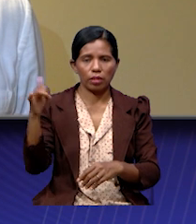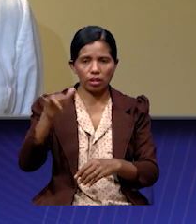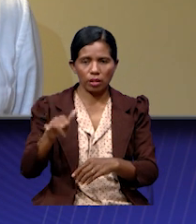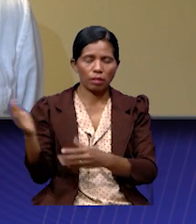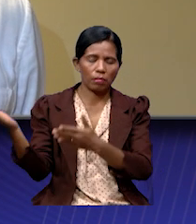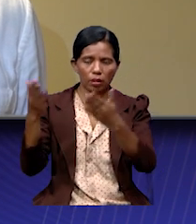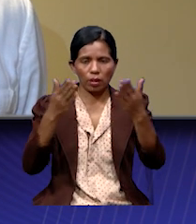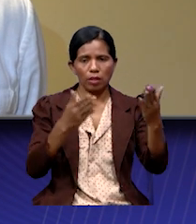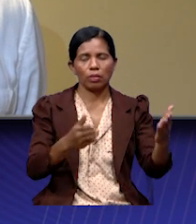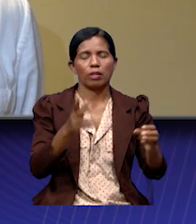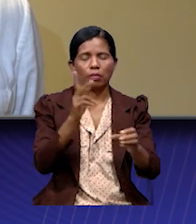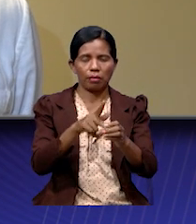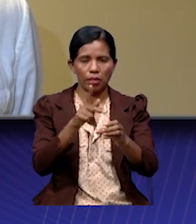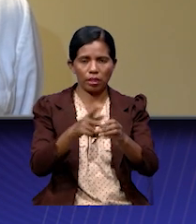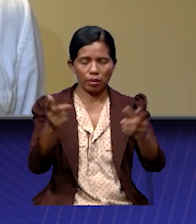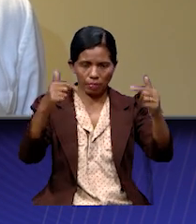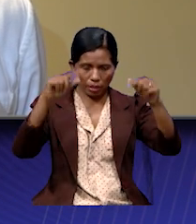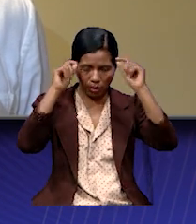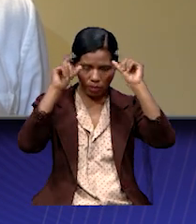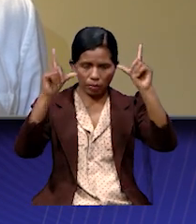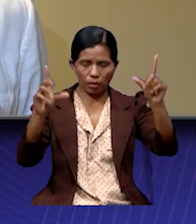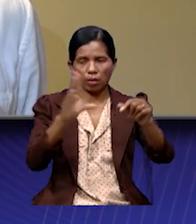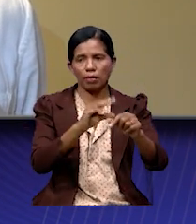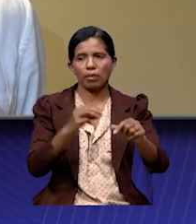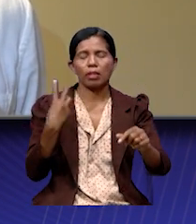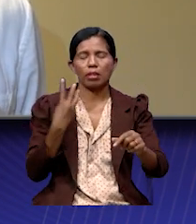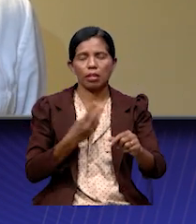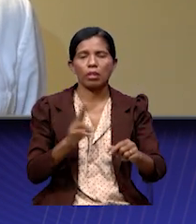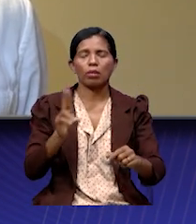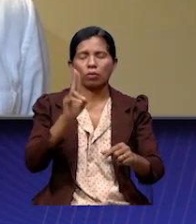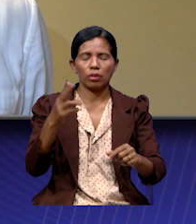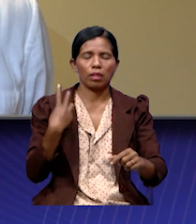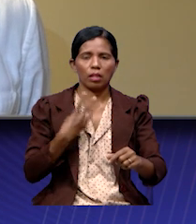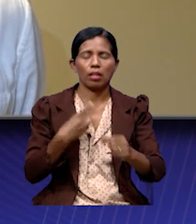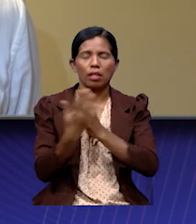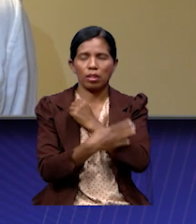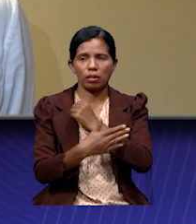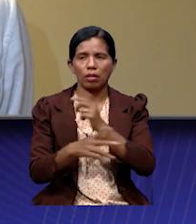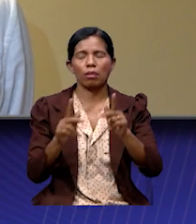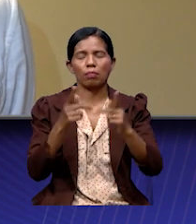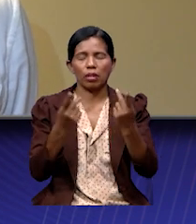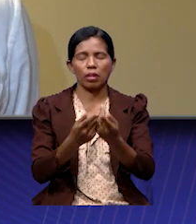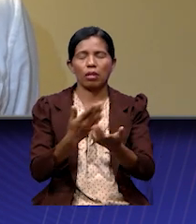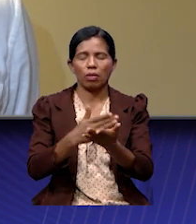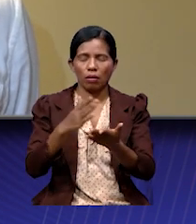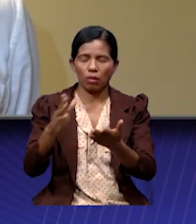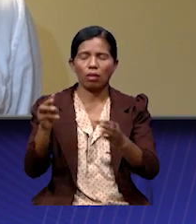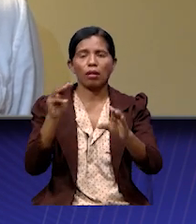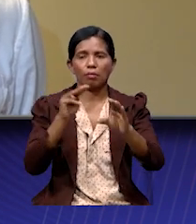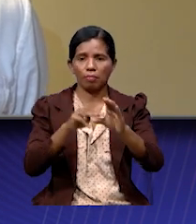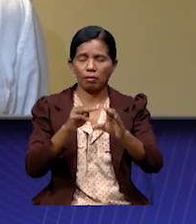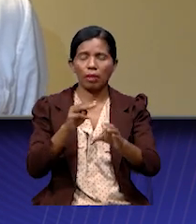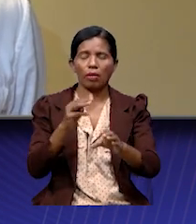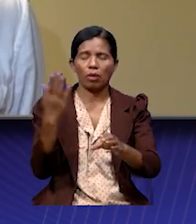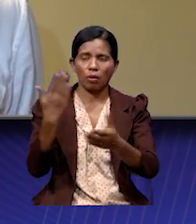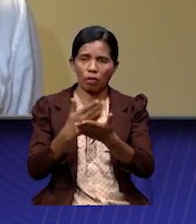mai mina mai Timor no ita usa ia rai larang. Kompanya sel kuan hola mina polisa sira mos